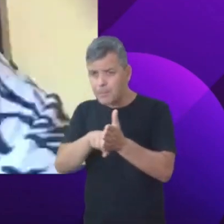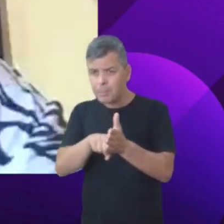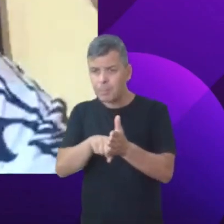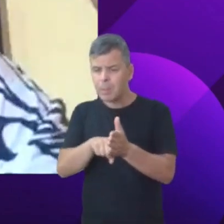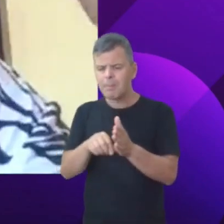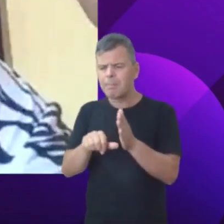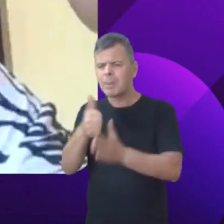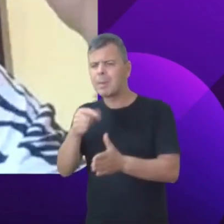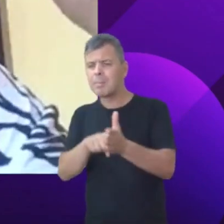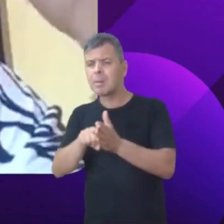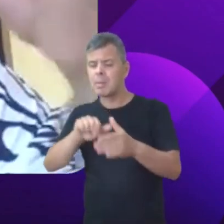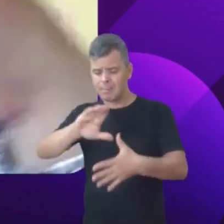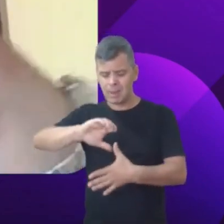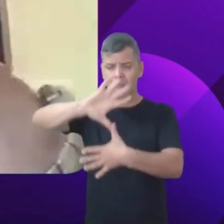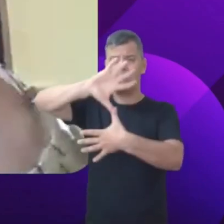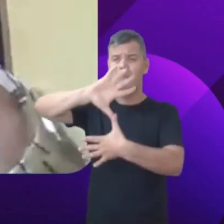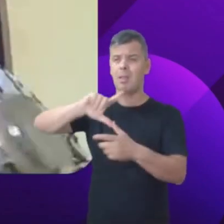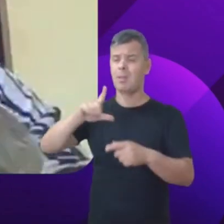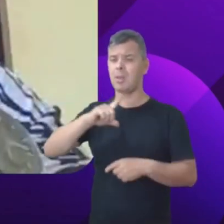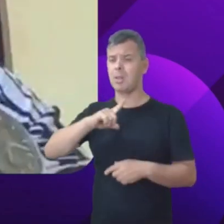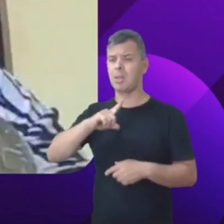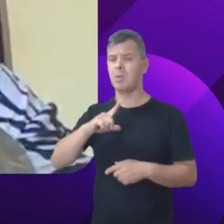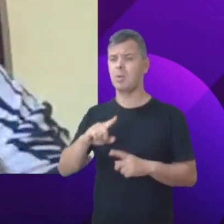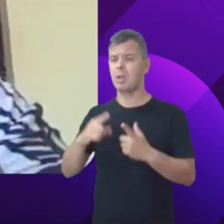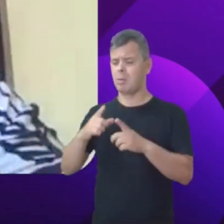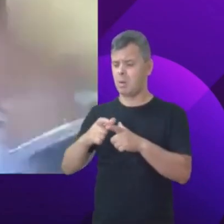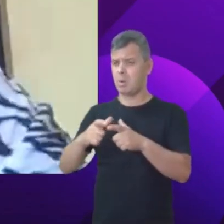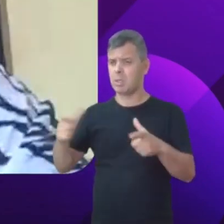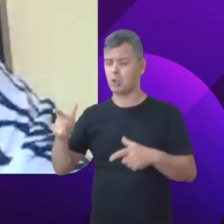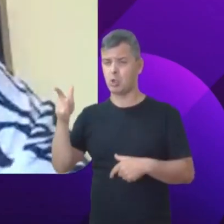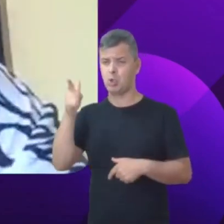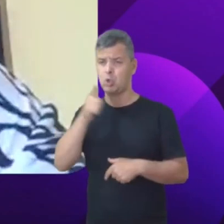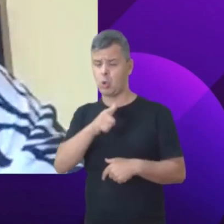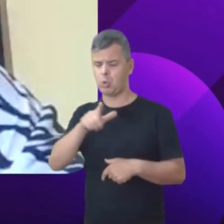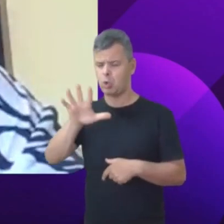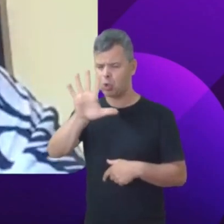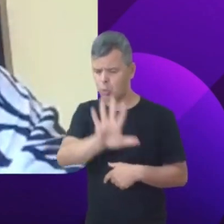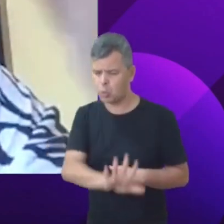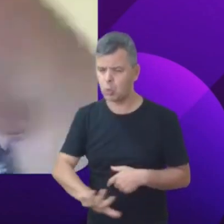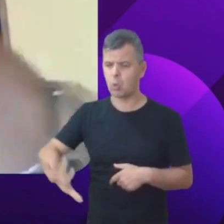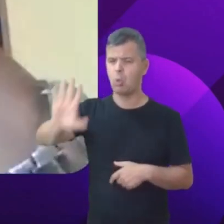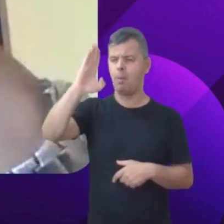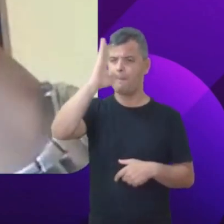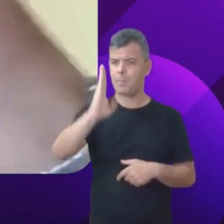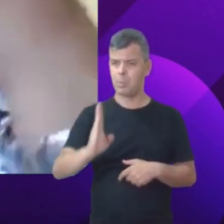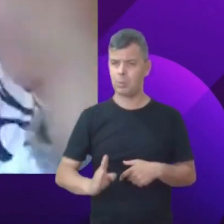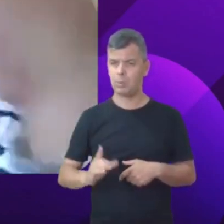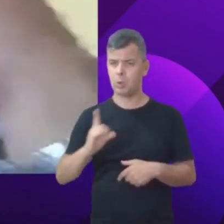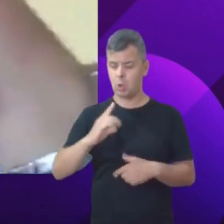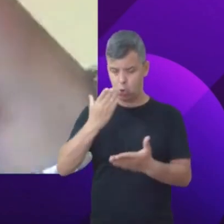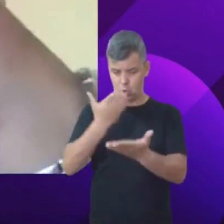que é a primeira pesquisa da América Latina, que tem um grande alcance no território nacional, que